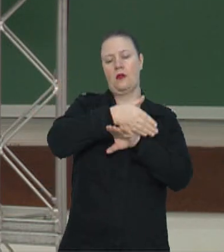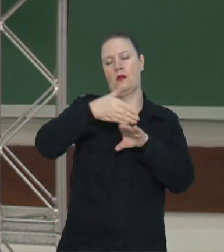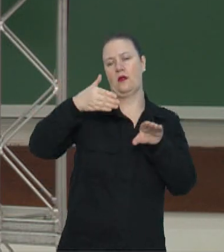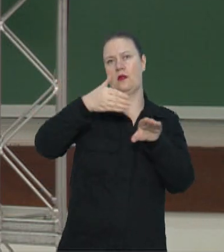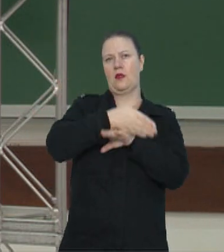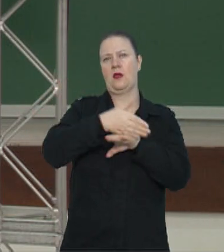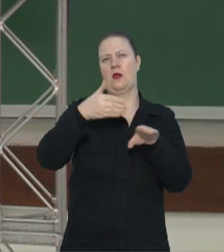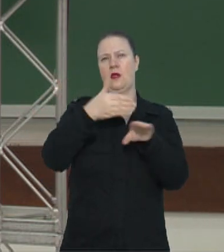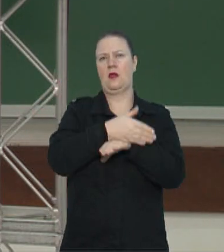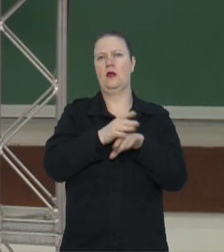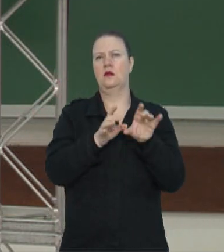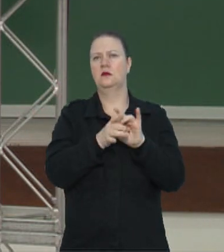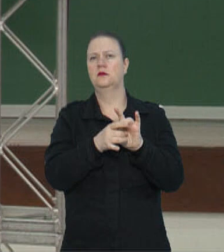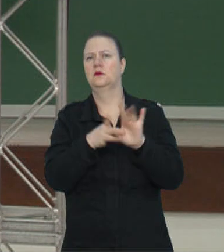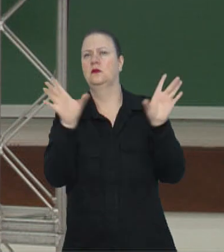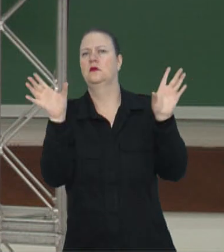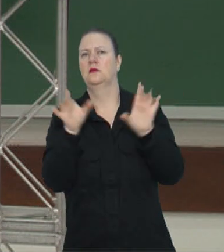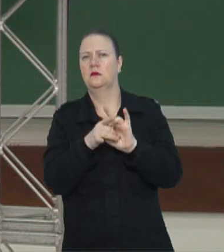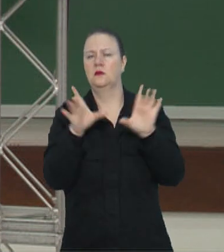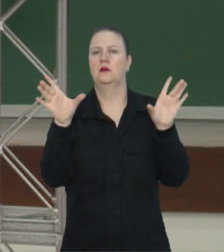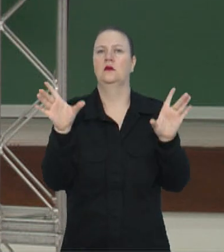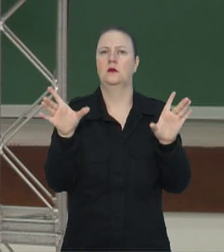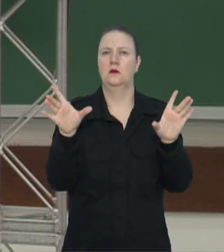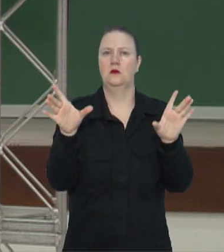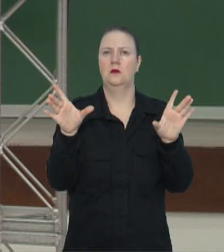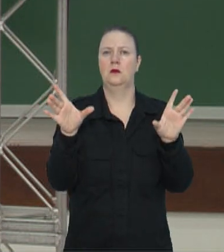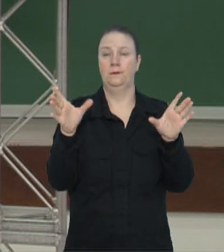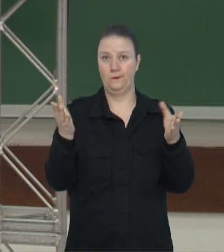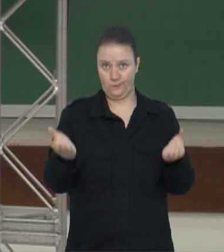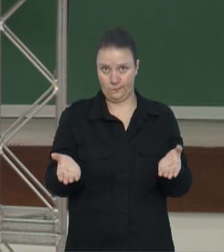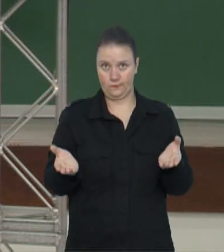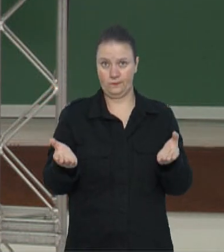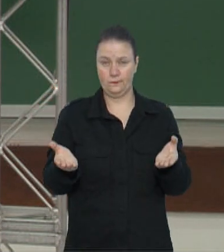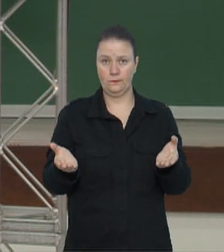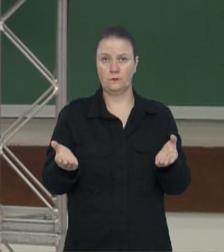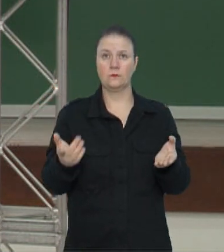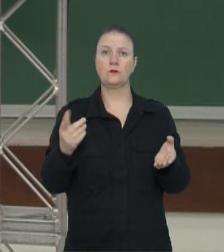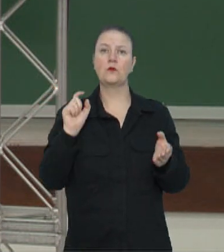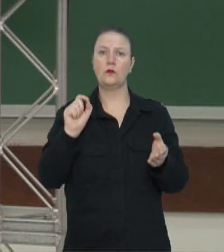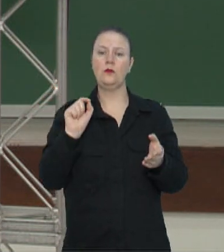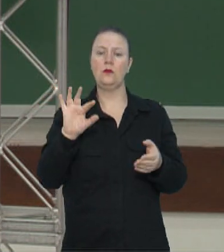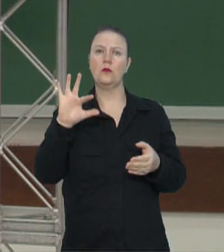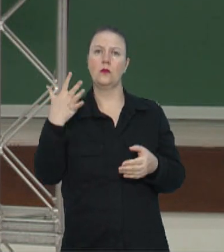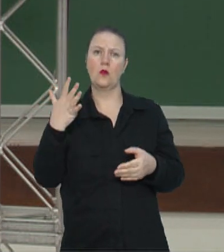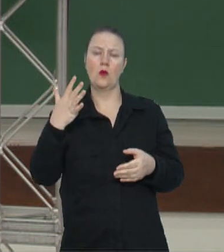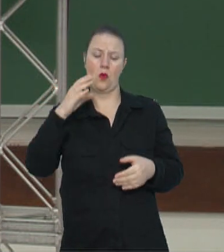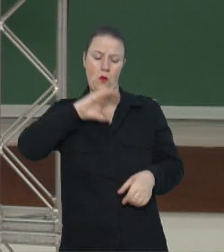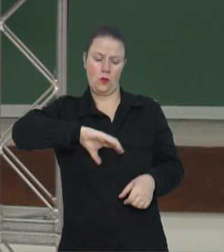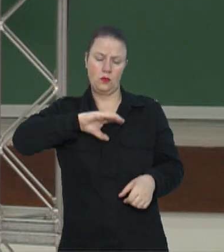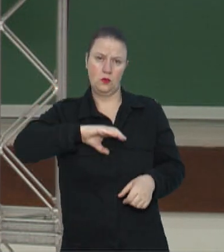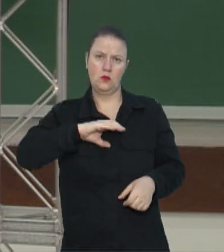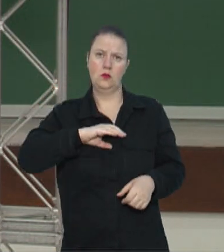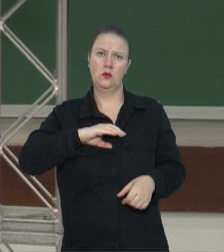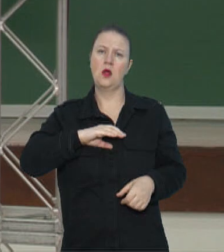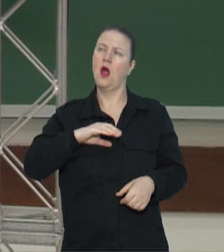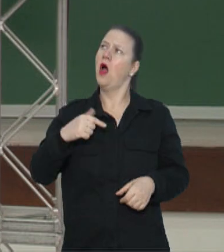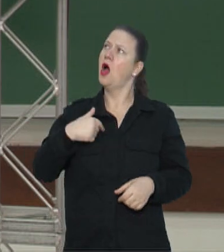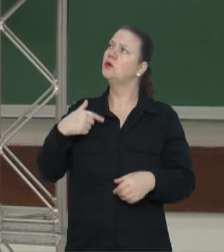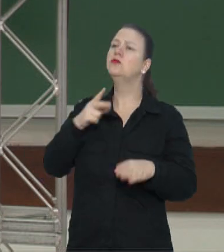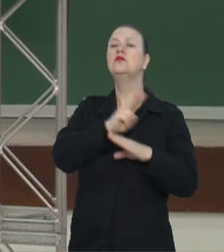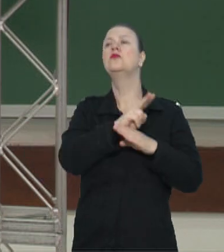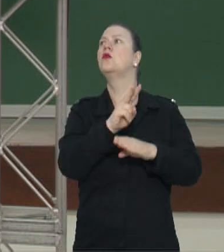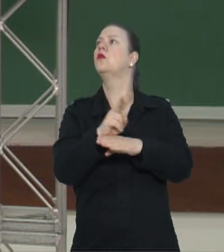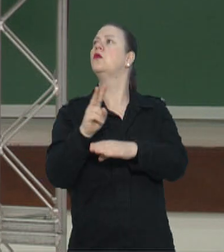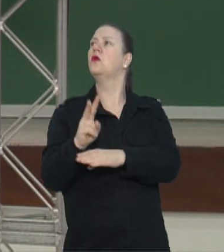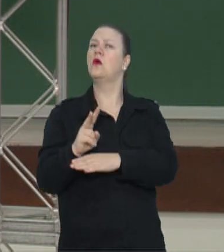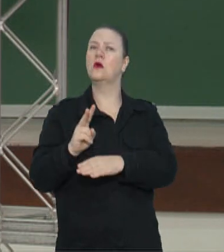restrições nesse sentido, de entrada de outros imigrantes. Até porque eles estavam tomando posse das terras, tinham que cuidar dessas terras